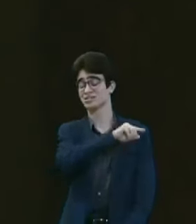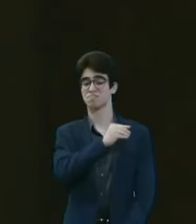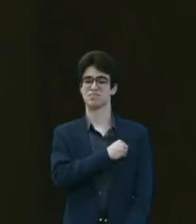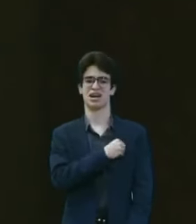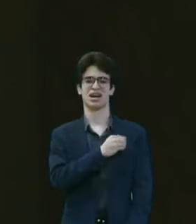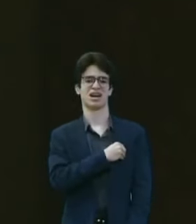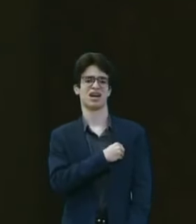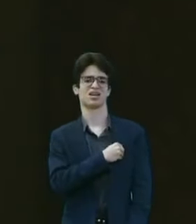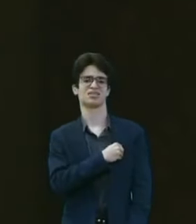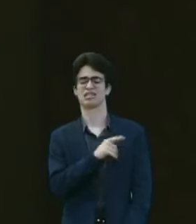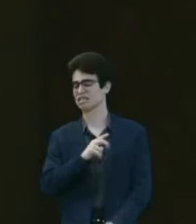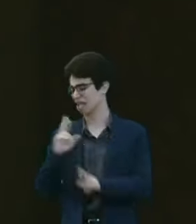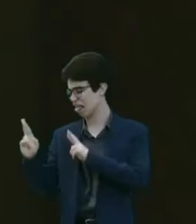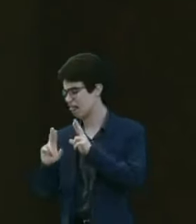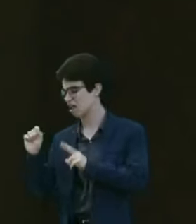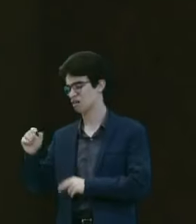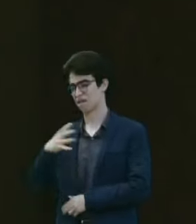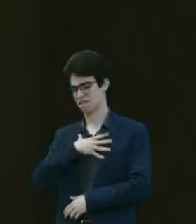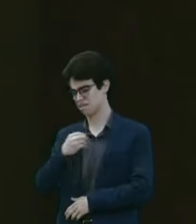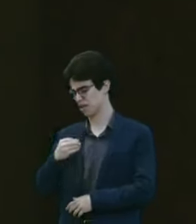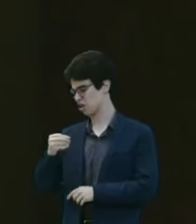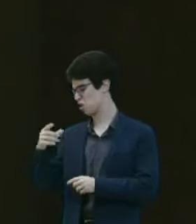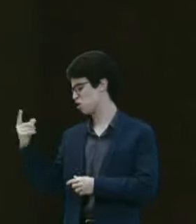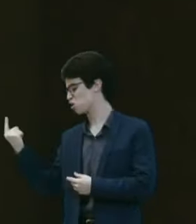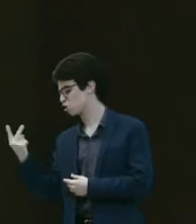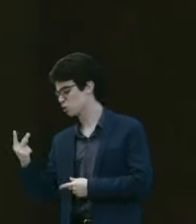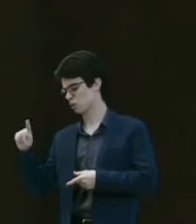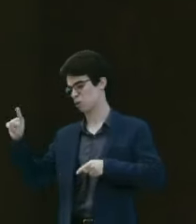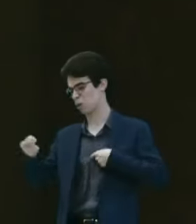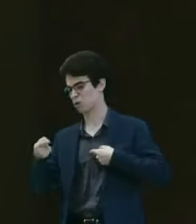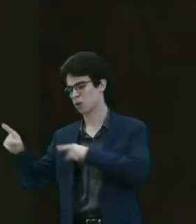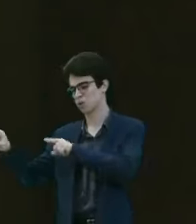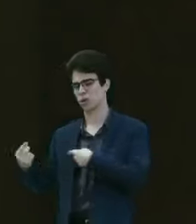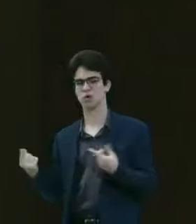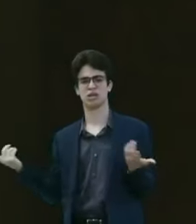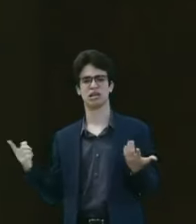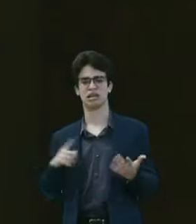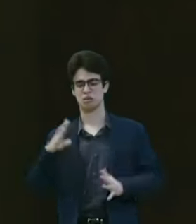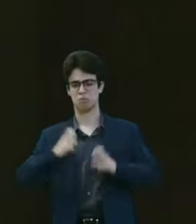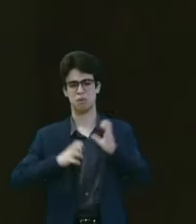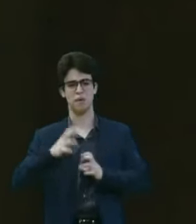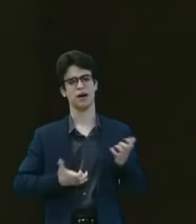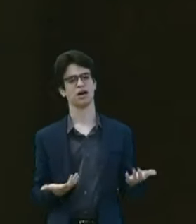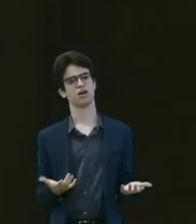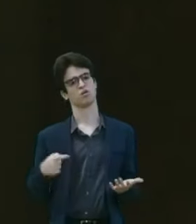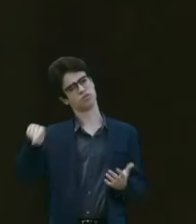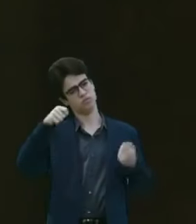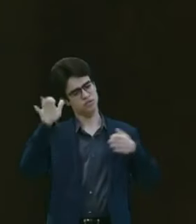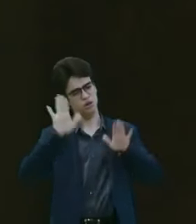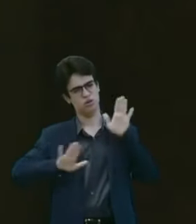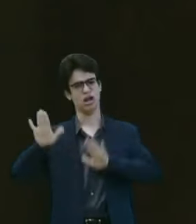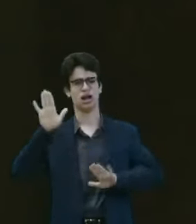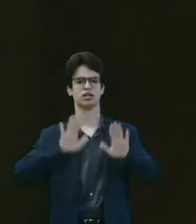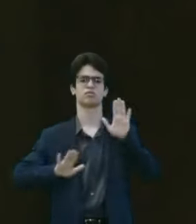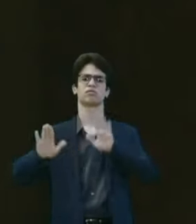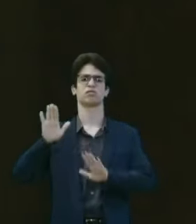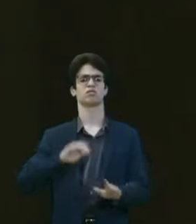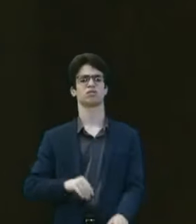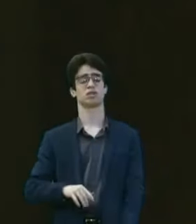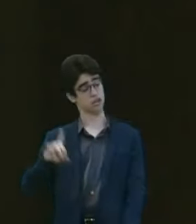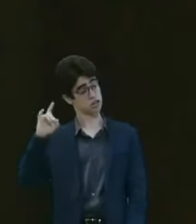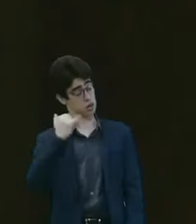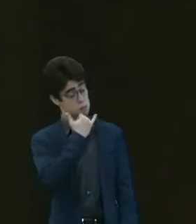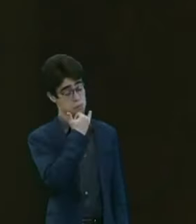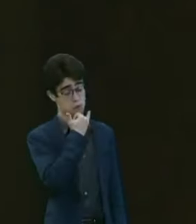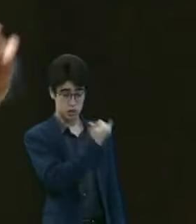Relações incestuosas, filho contra filho, pai contra filho, rebelião no lar. Cuidado! Deus perdoa